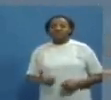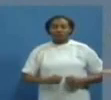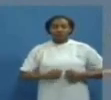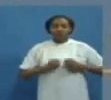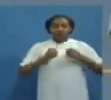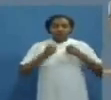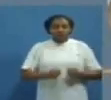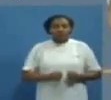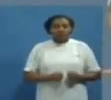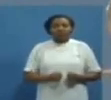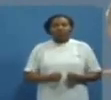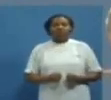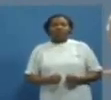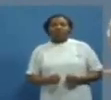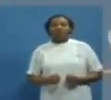poderosamente